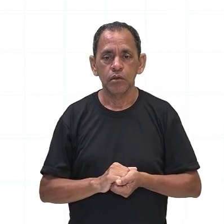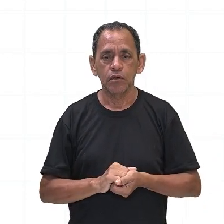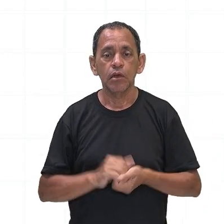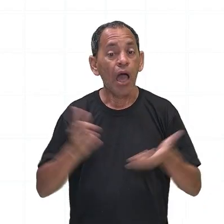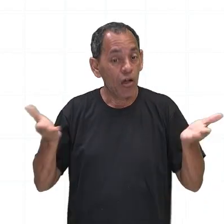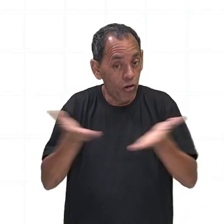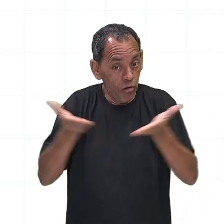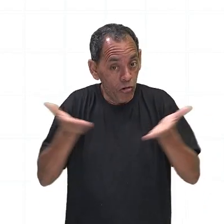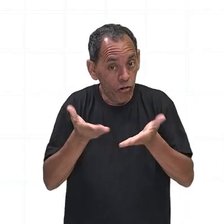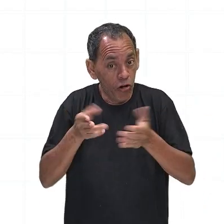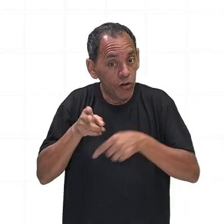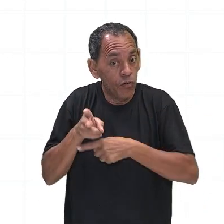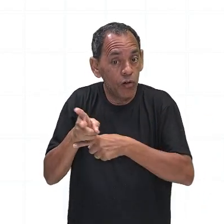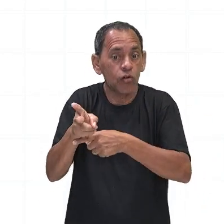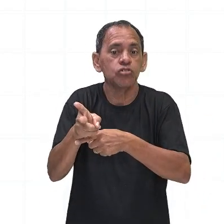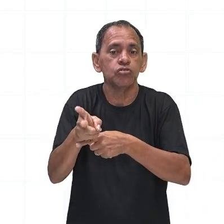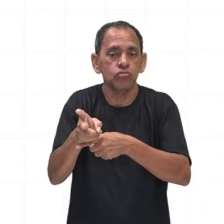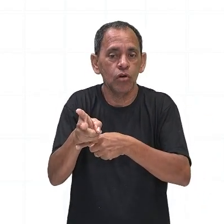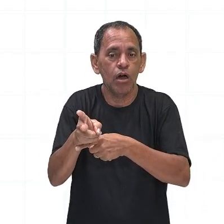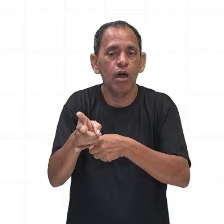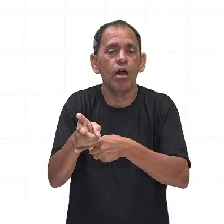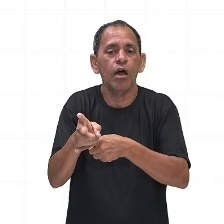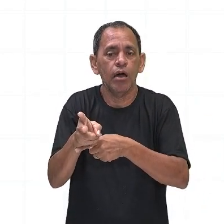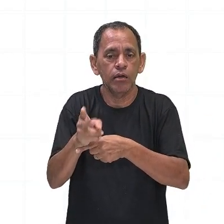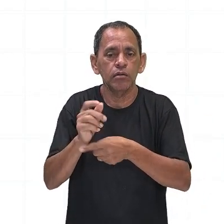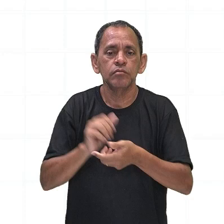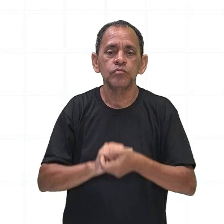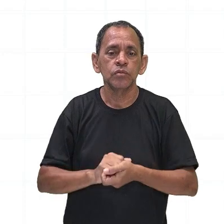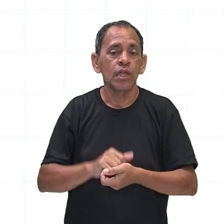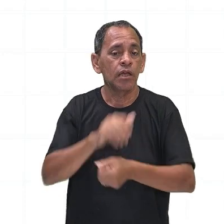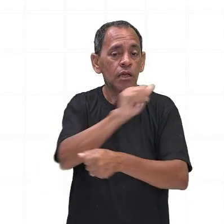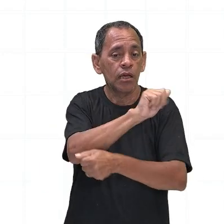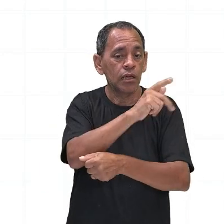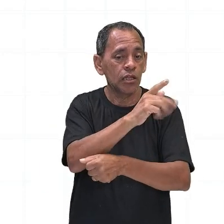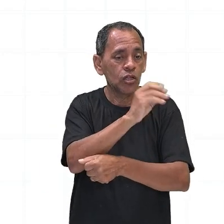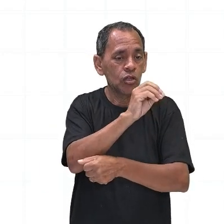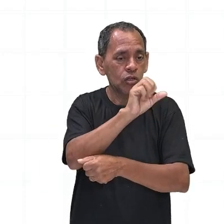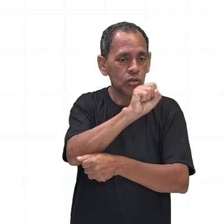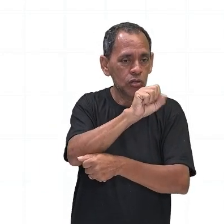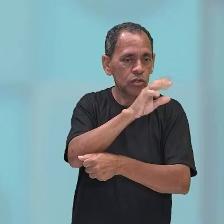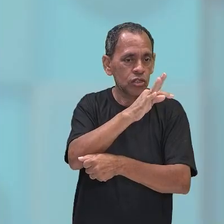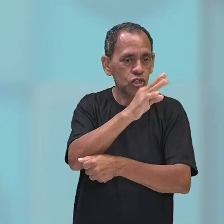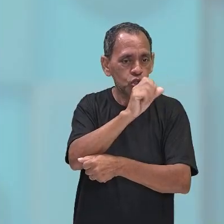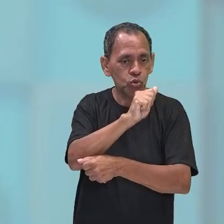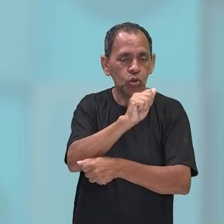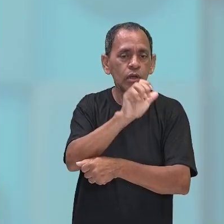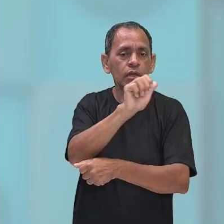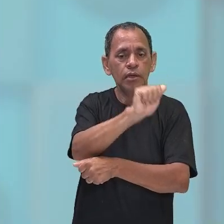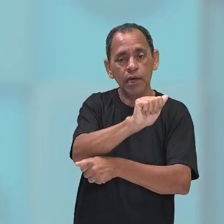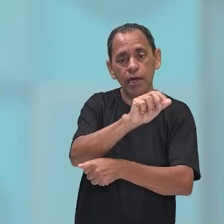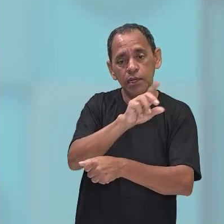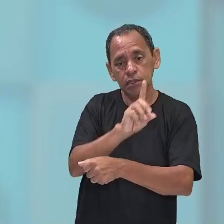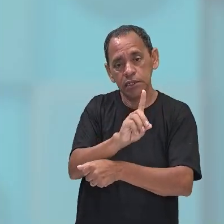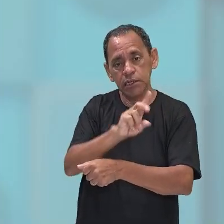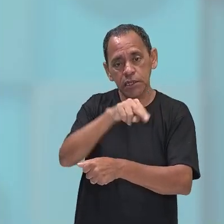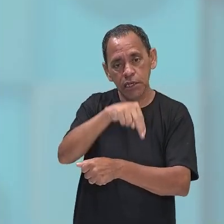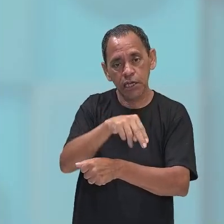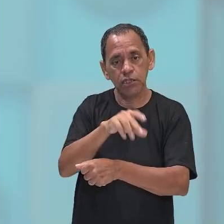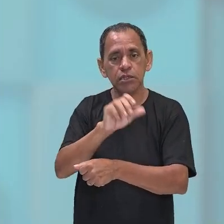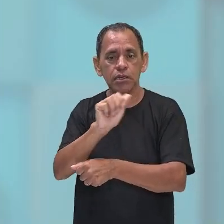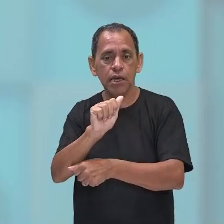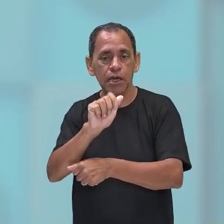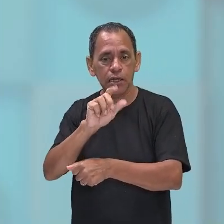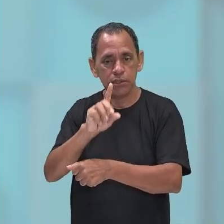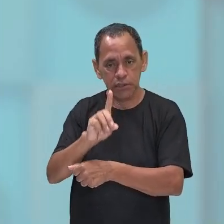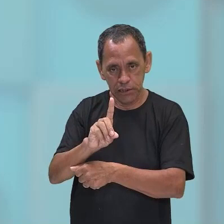nosso aposto, já estudamos a adjunta adnominal, a adjunta adverbial, o aposto. Agora eu quero chamar a